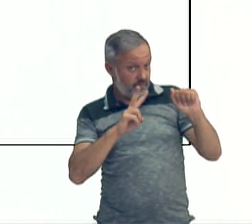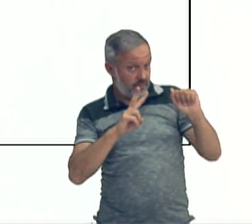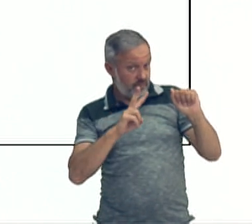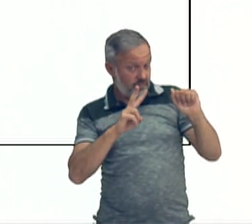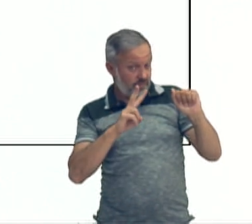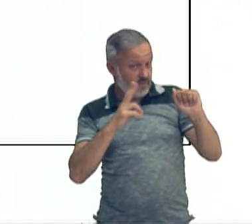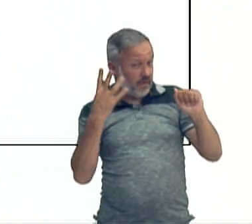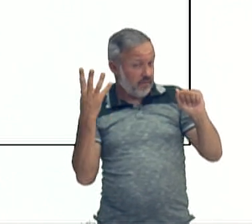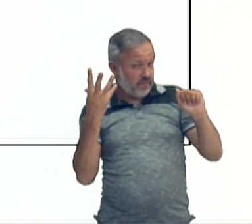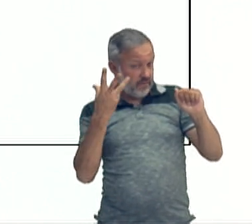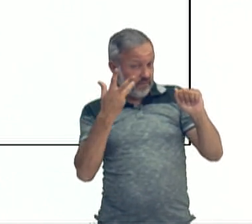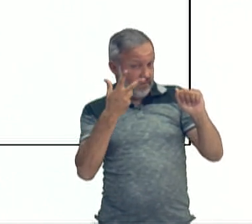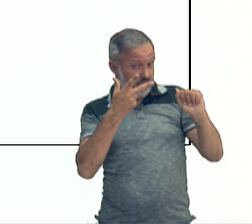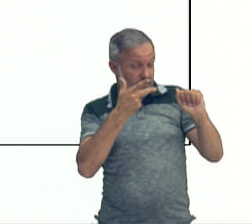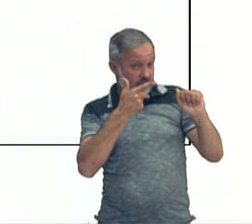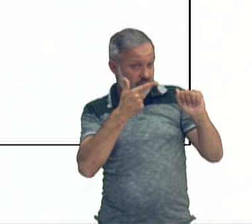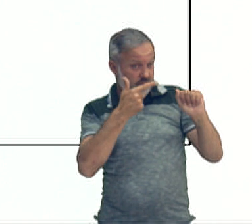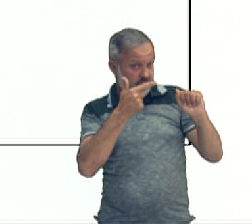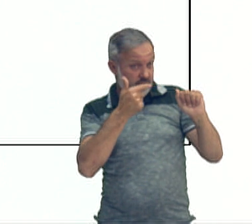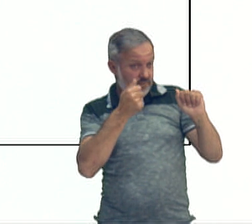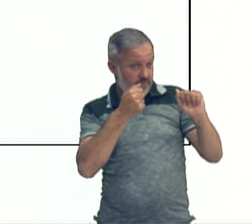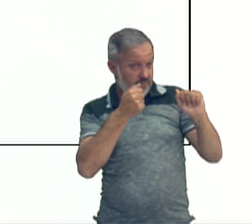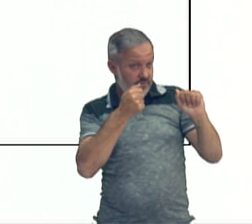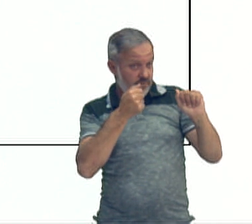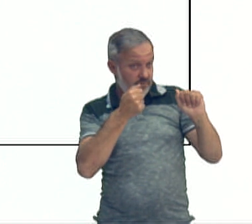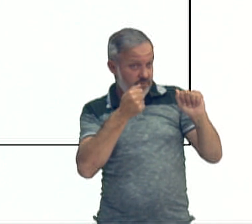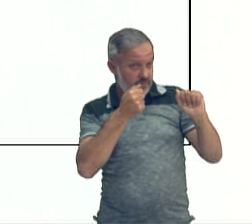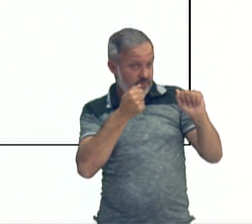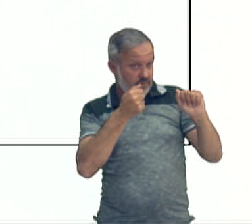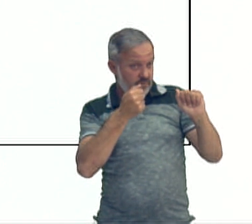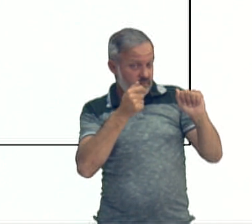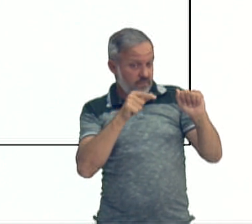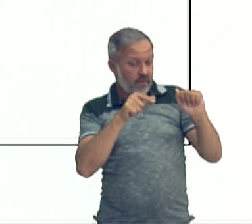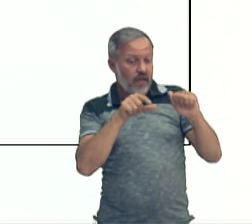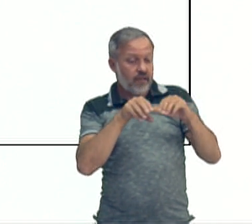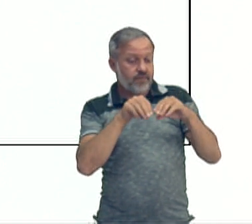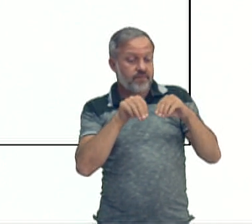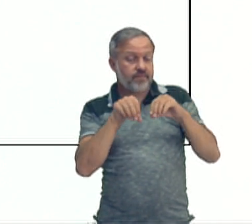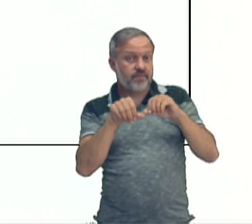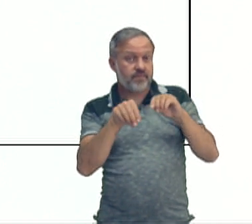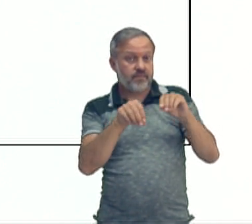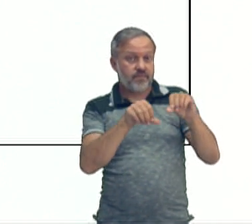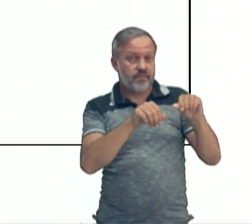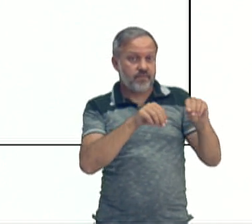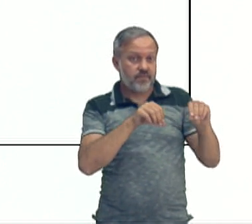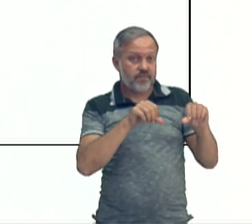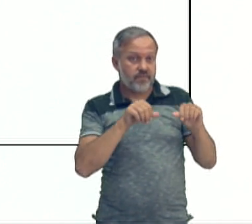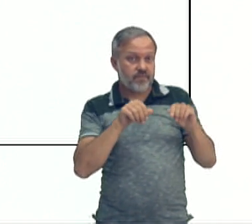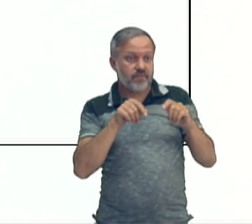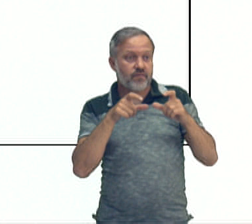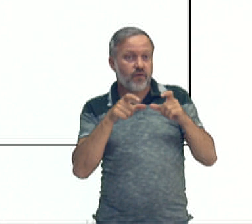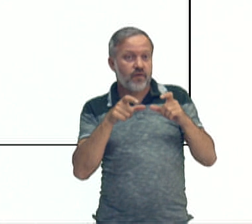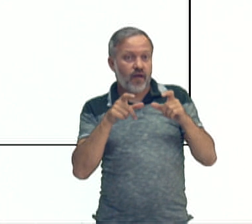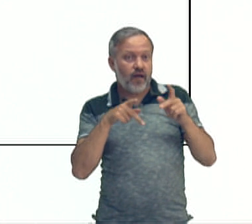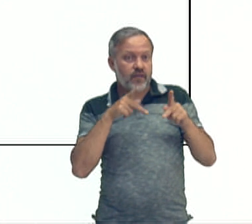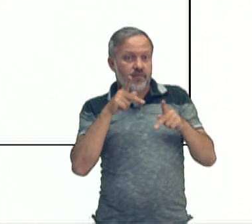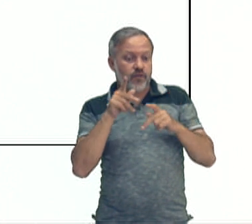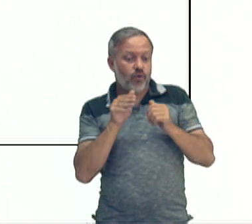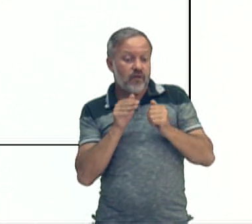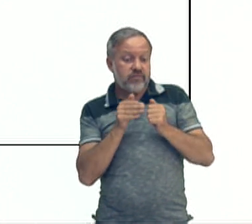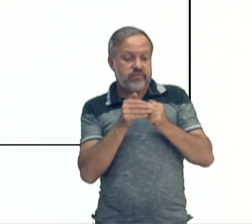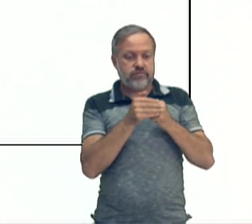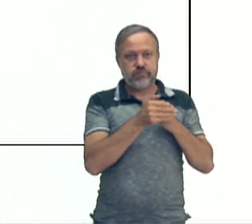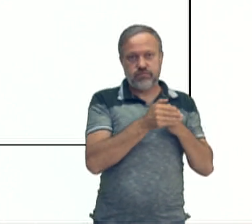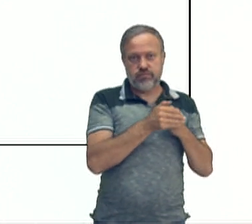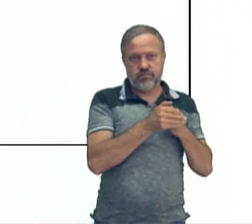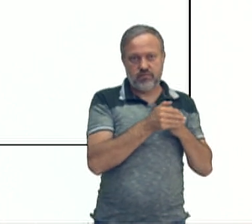magnífico. Alguns afirmam, né, alguns estudiosos, que era uma terra, uma região de refúgio para épocas de guerra, né,